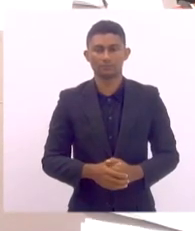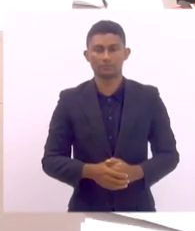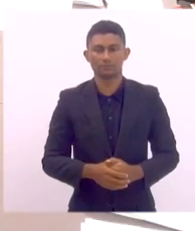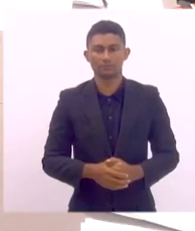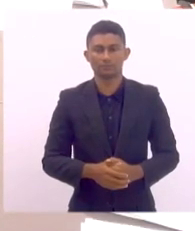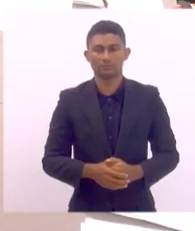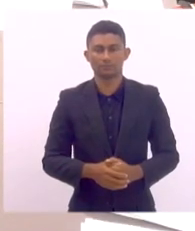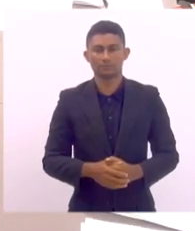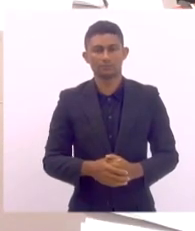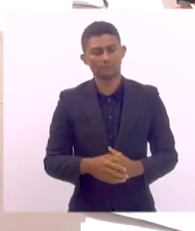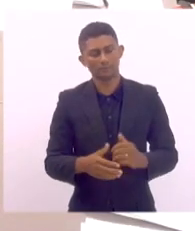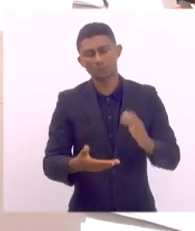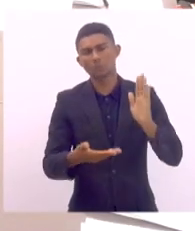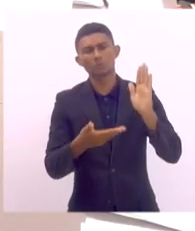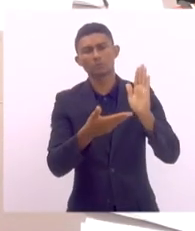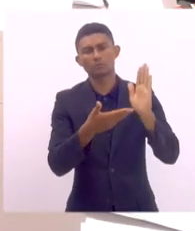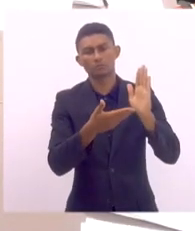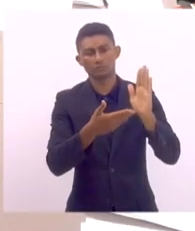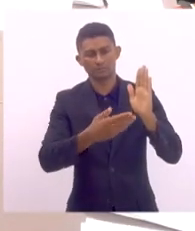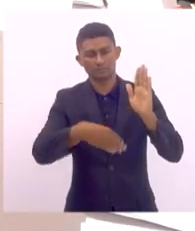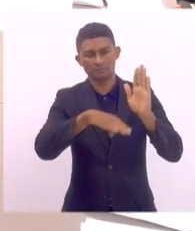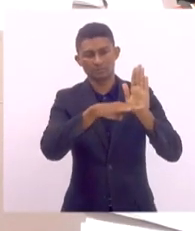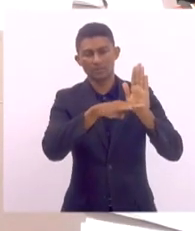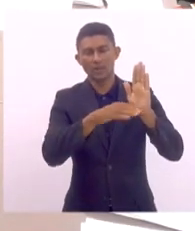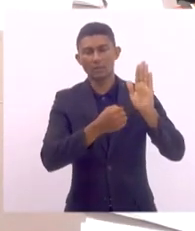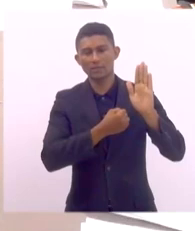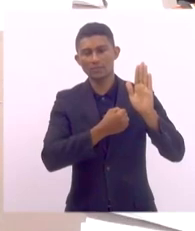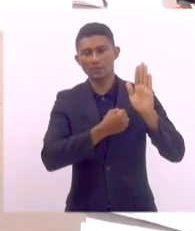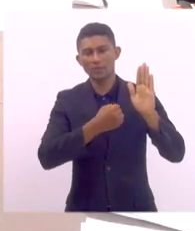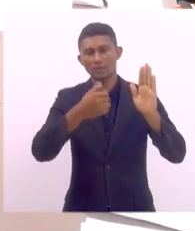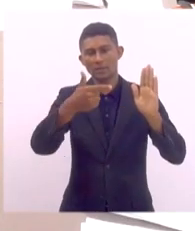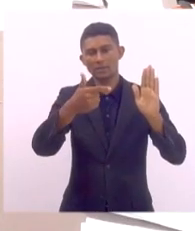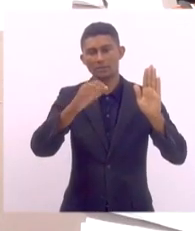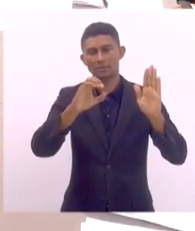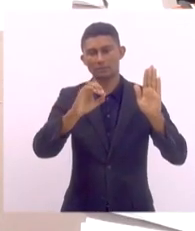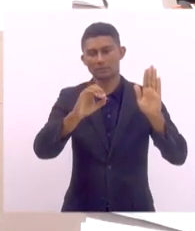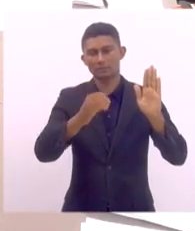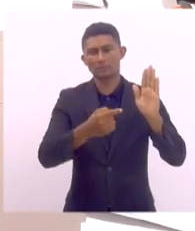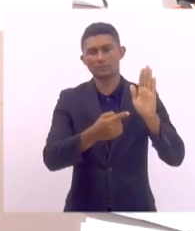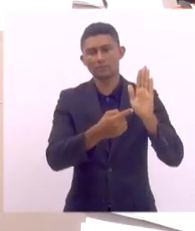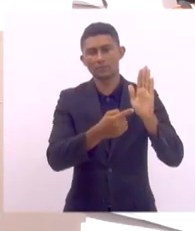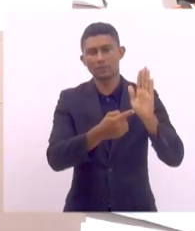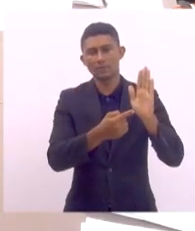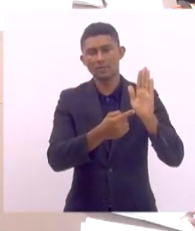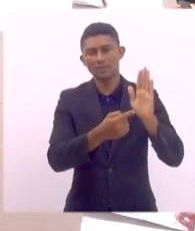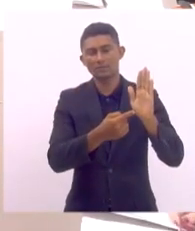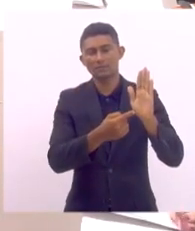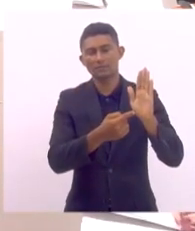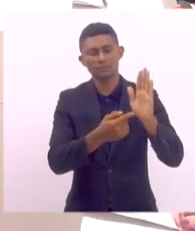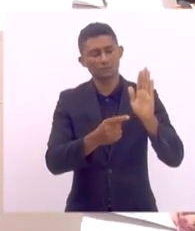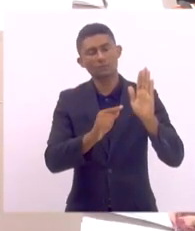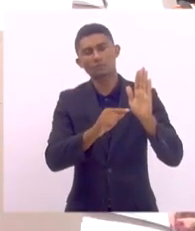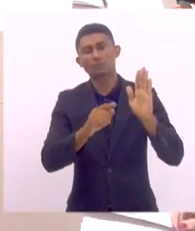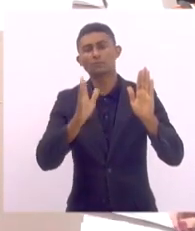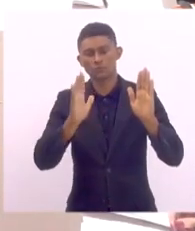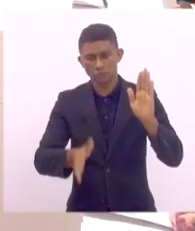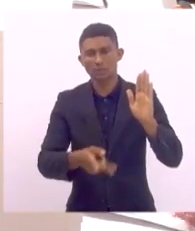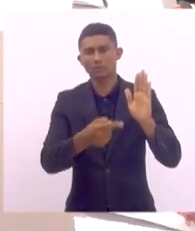Bem, está dizendo aqui o 20, que já há a